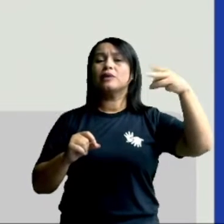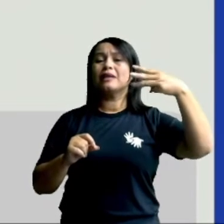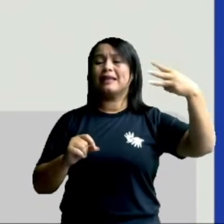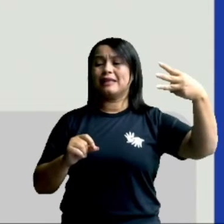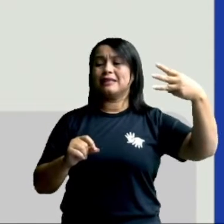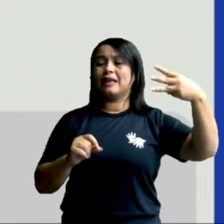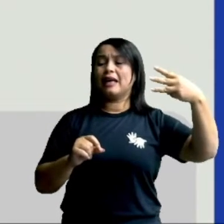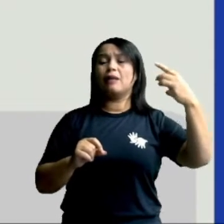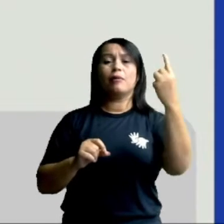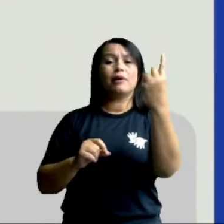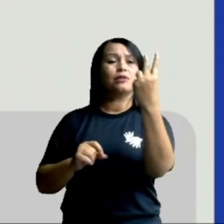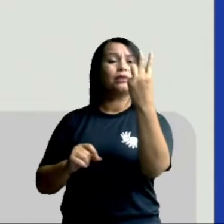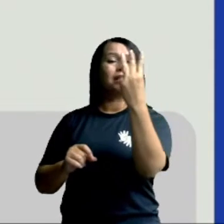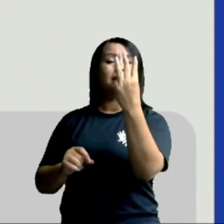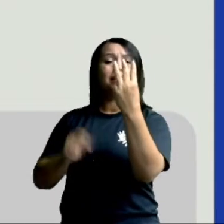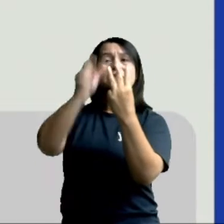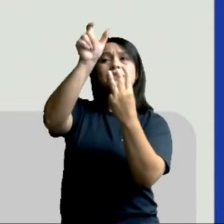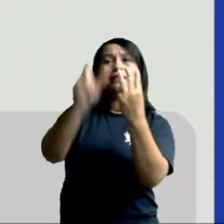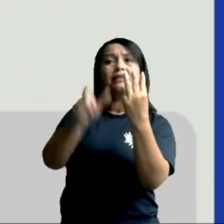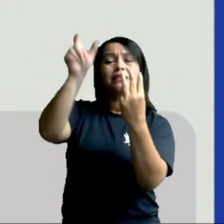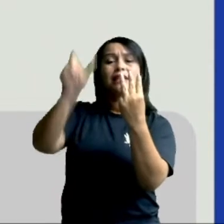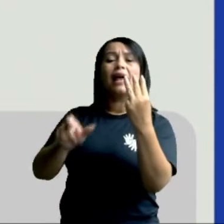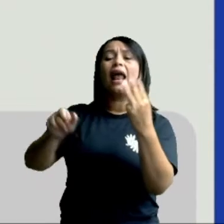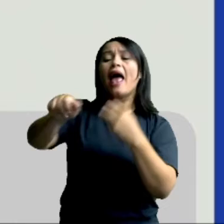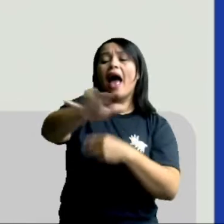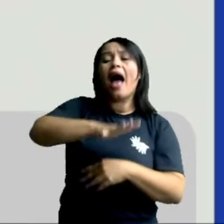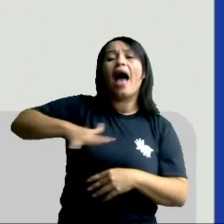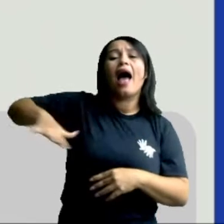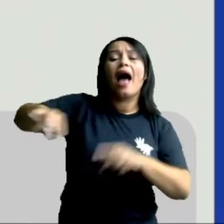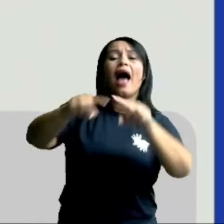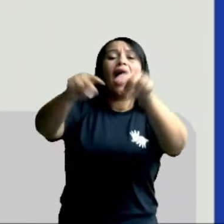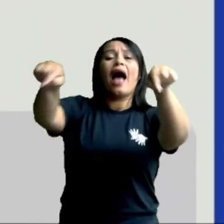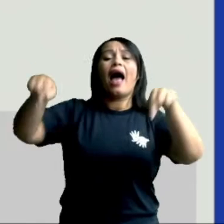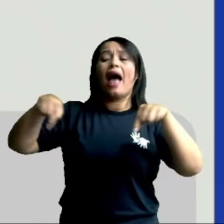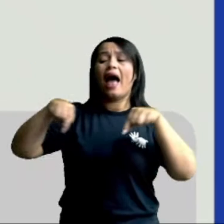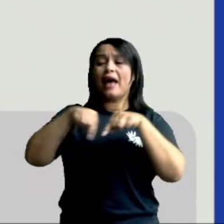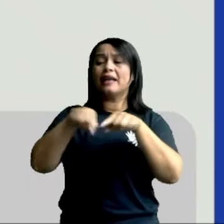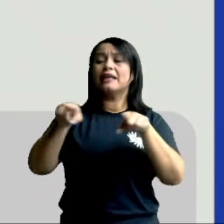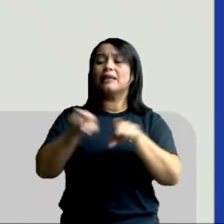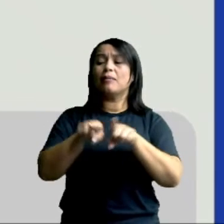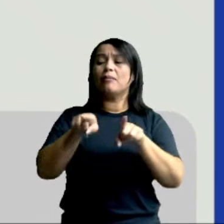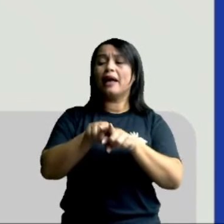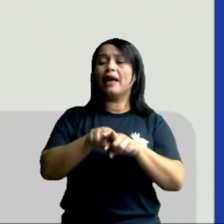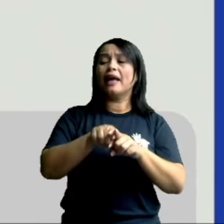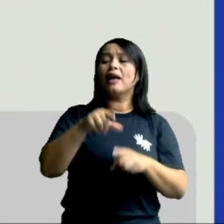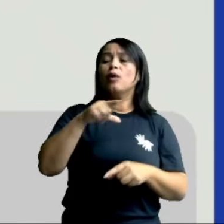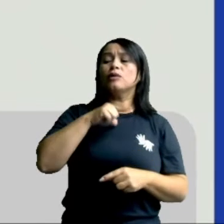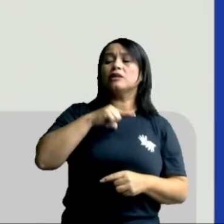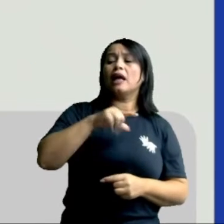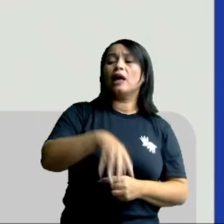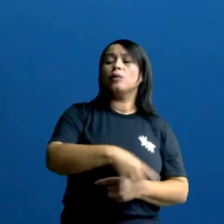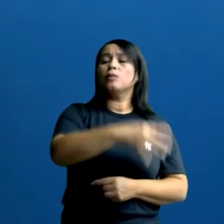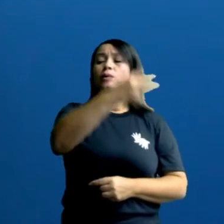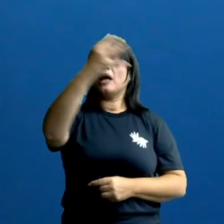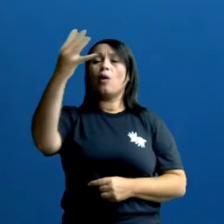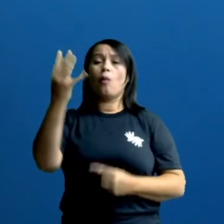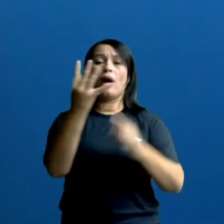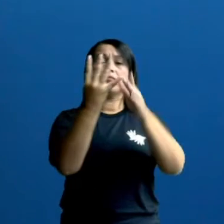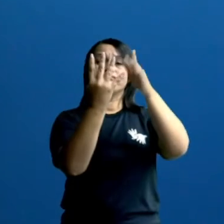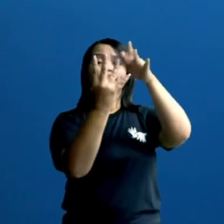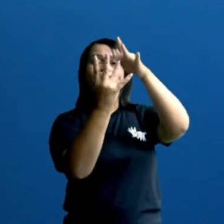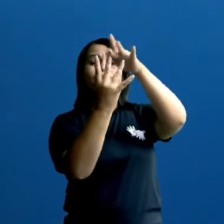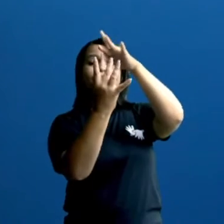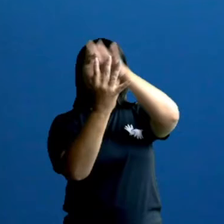terceira coluna, a gente tem a área desses países. E do lado, na quarta coluna, eu tenho a densidade